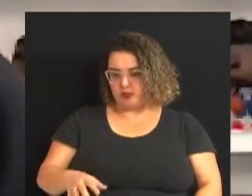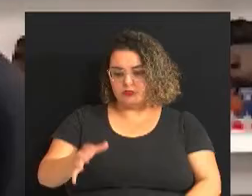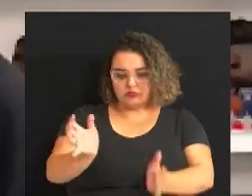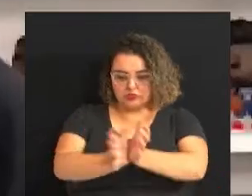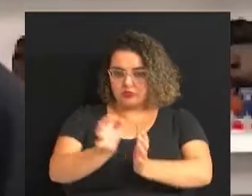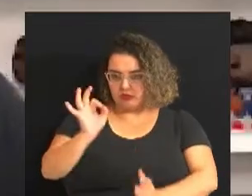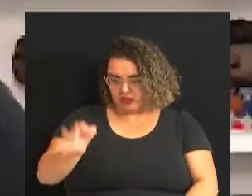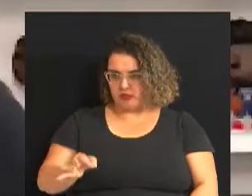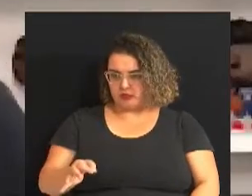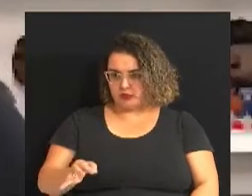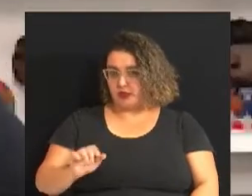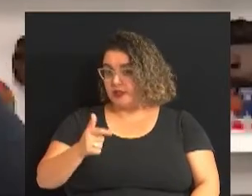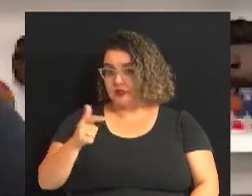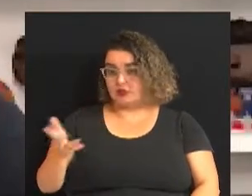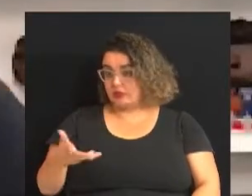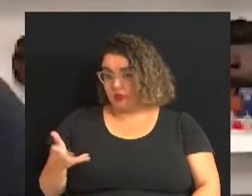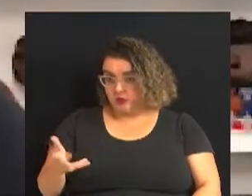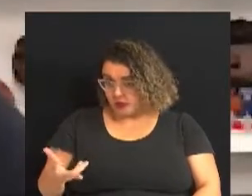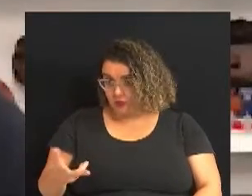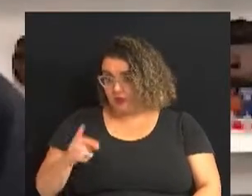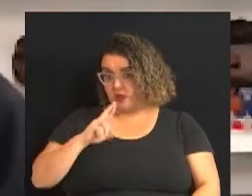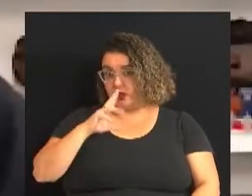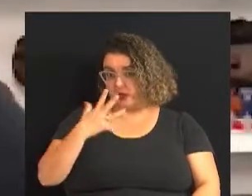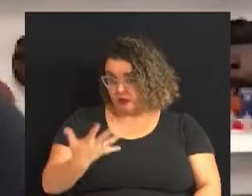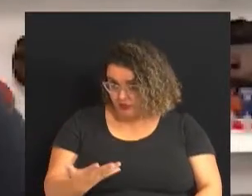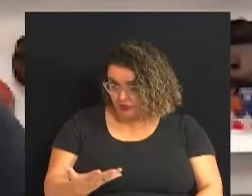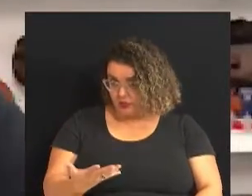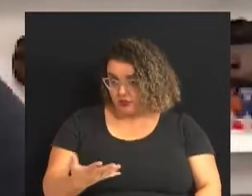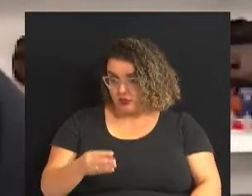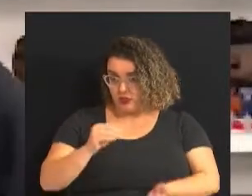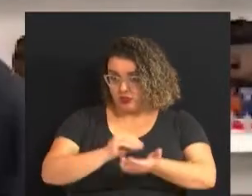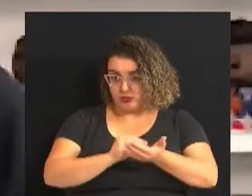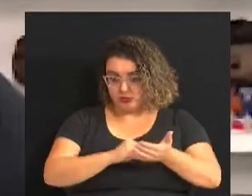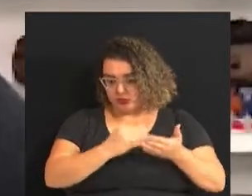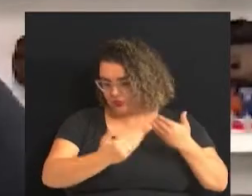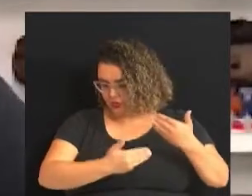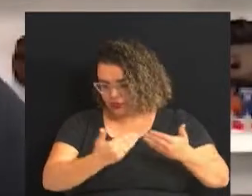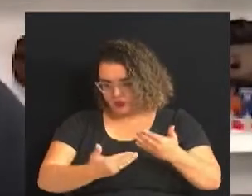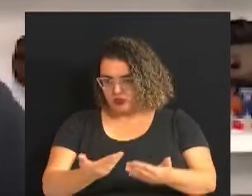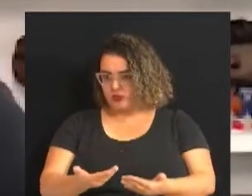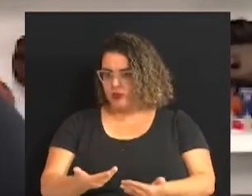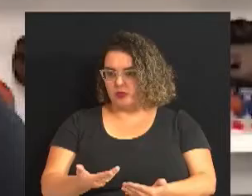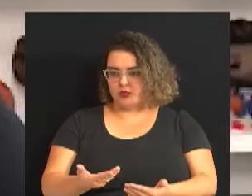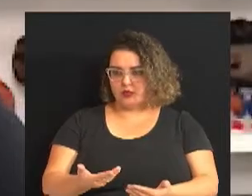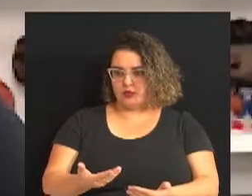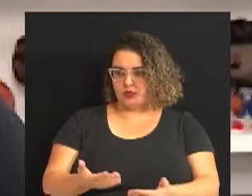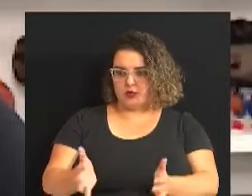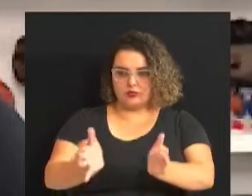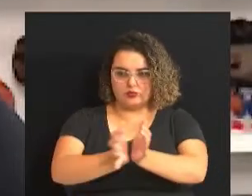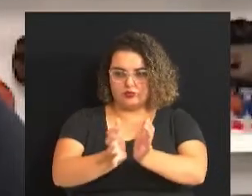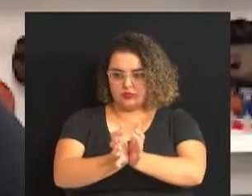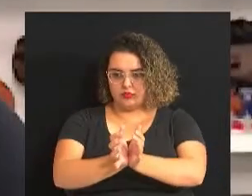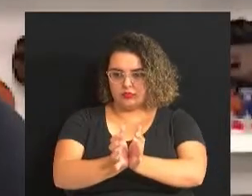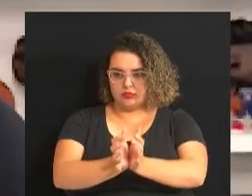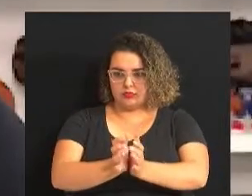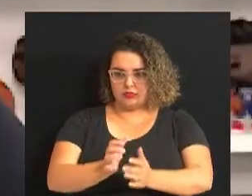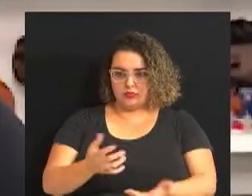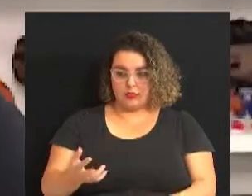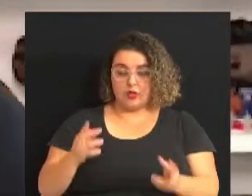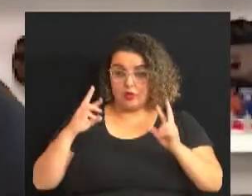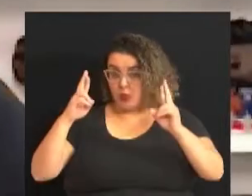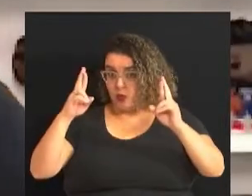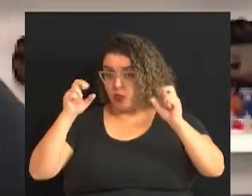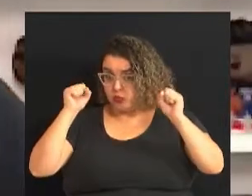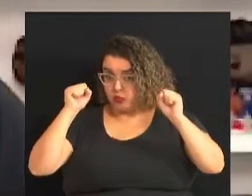não têm pressa, até pelo resultado adquirido nos últimos anos. Se tornou um dos grandes times aqui em relação à torcida no